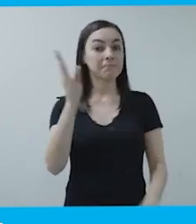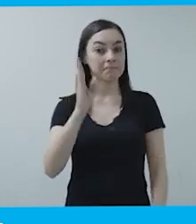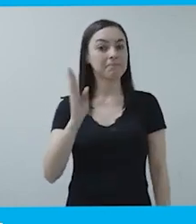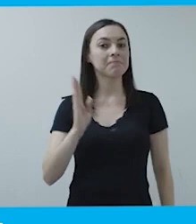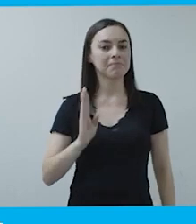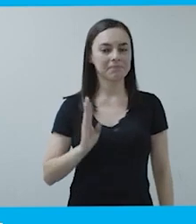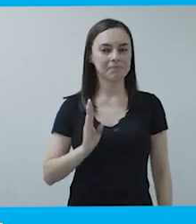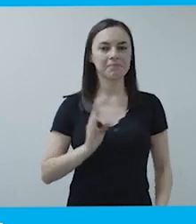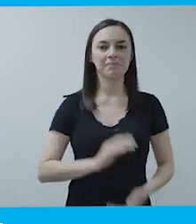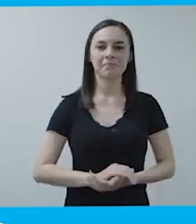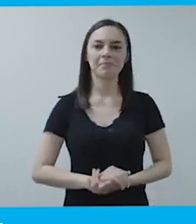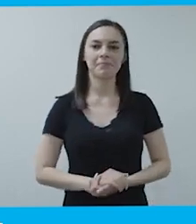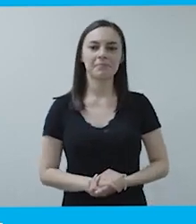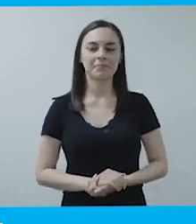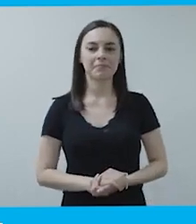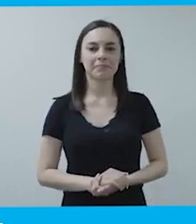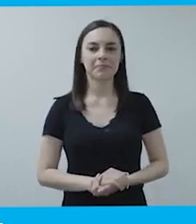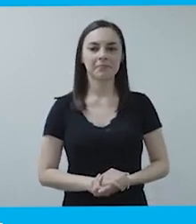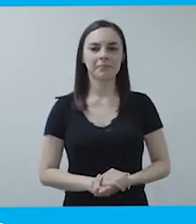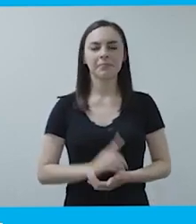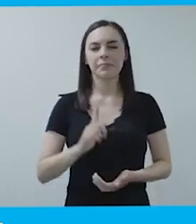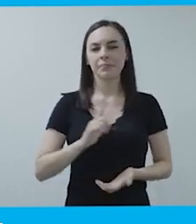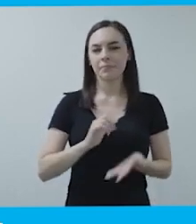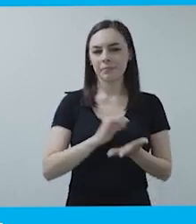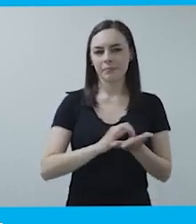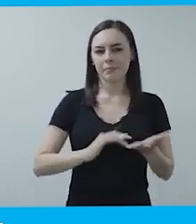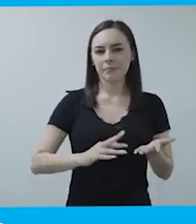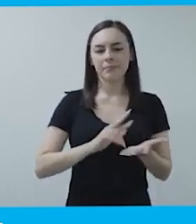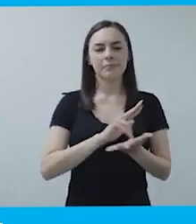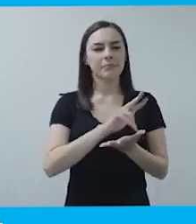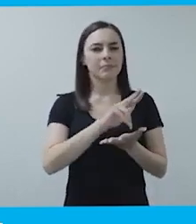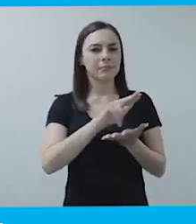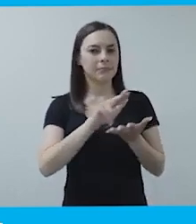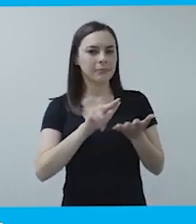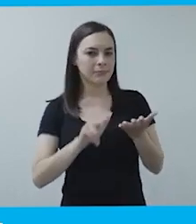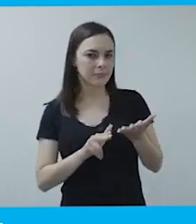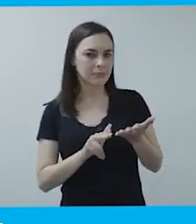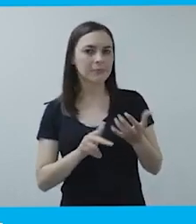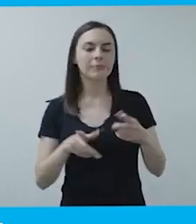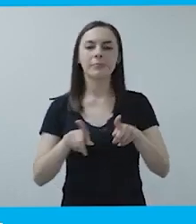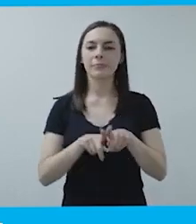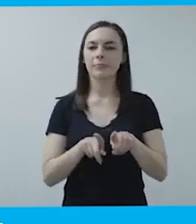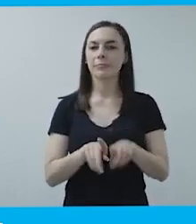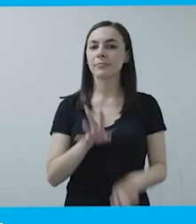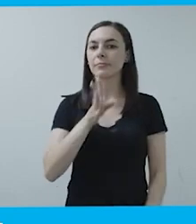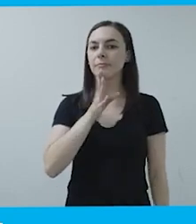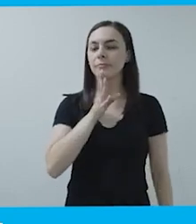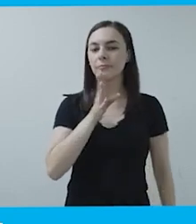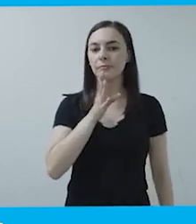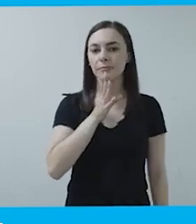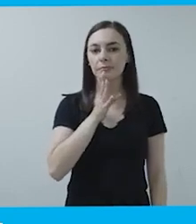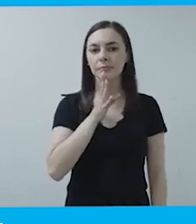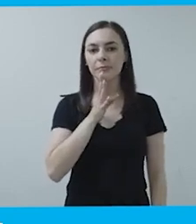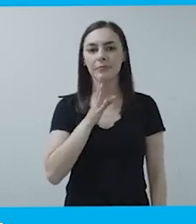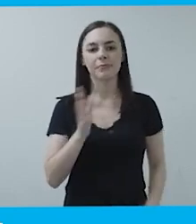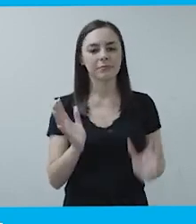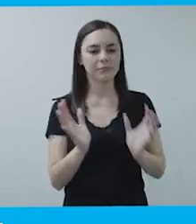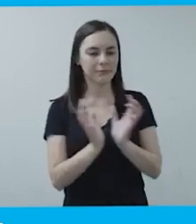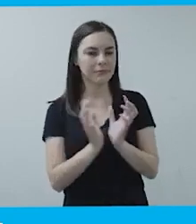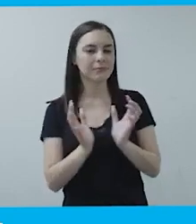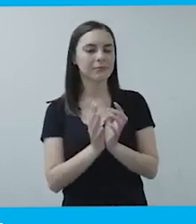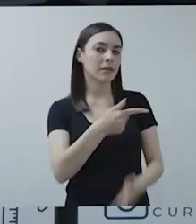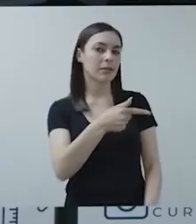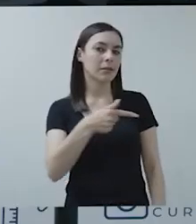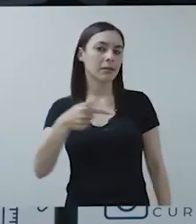brasileiro. Nós fizemos várias atividades e conhecemos aí então essa turma